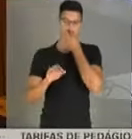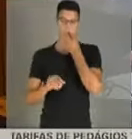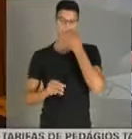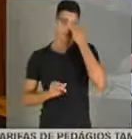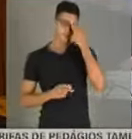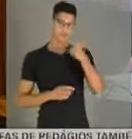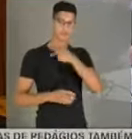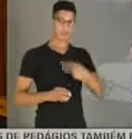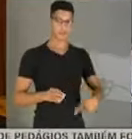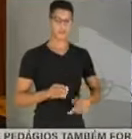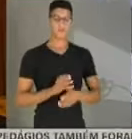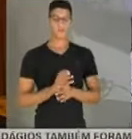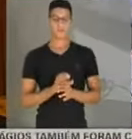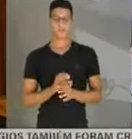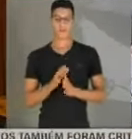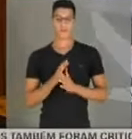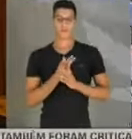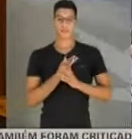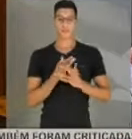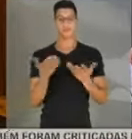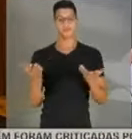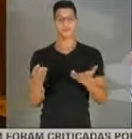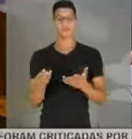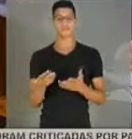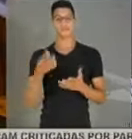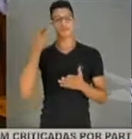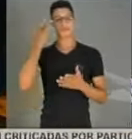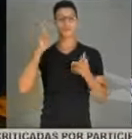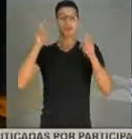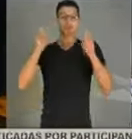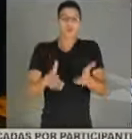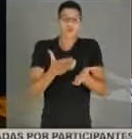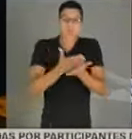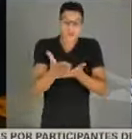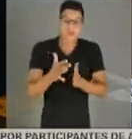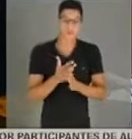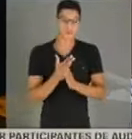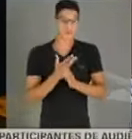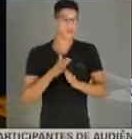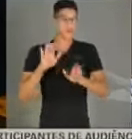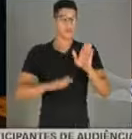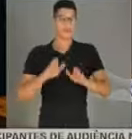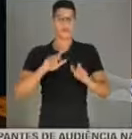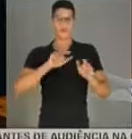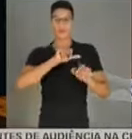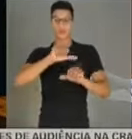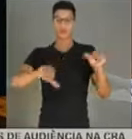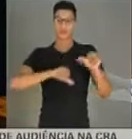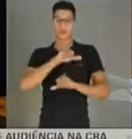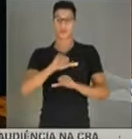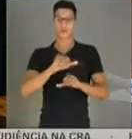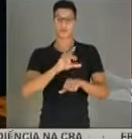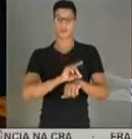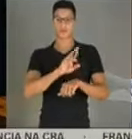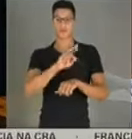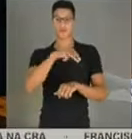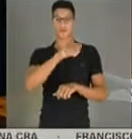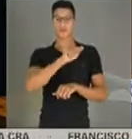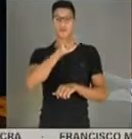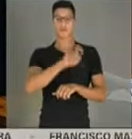senhor presidente. Bom, não sei nem por onde começar. Talvez eu trocaria, doutor